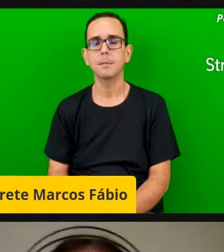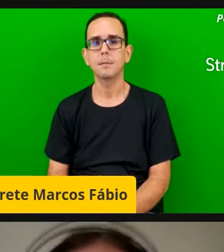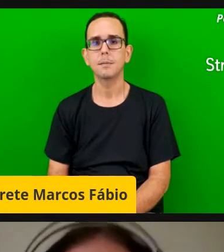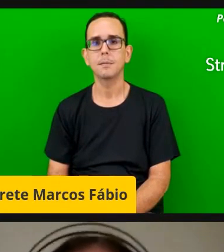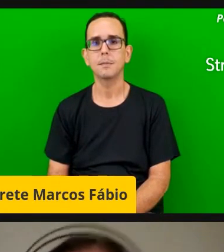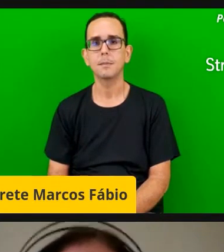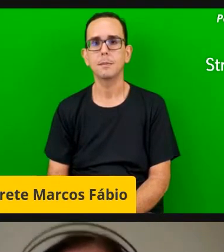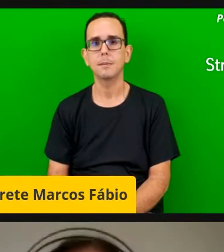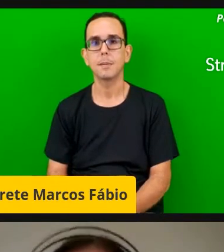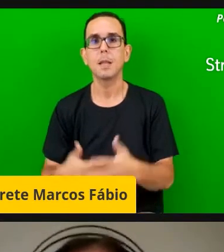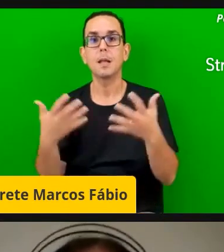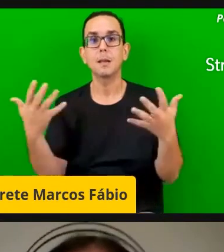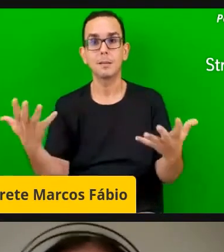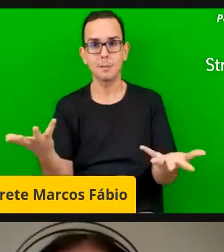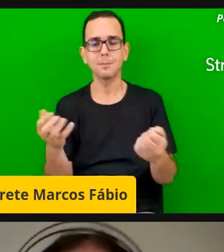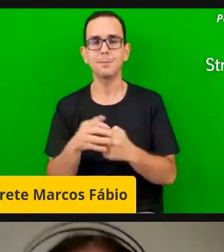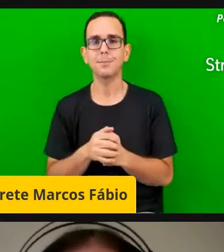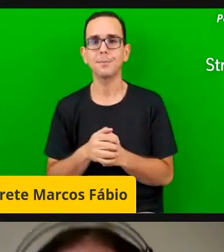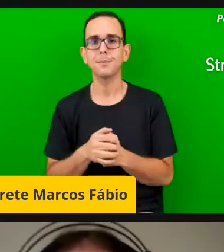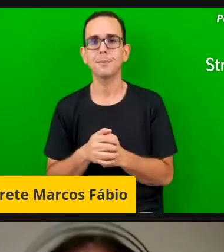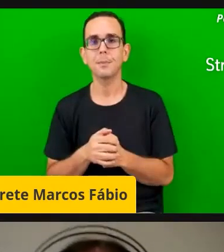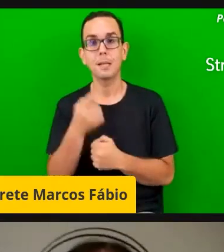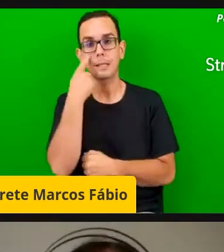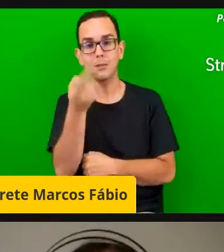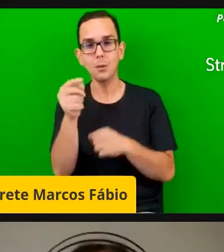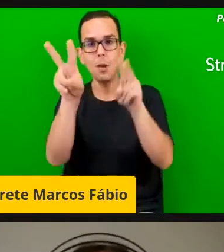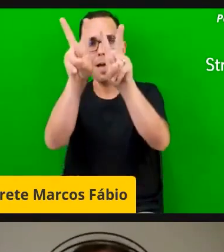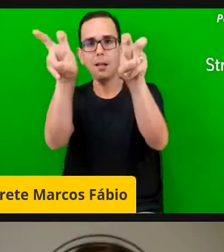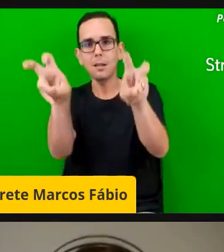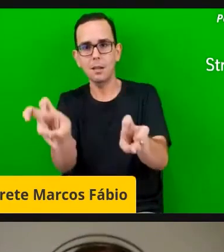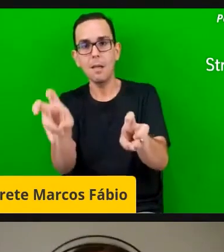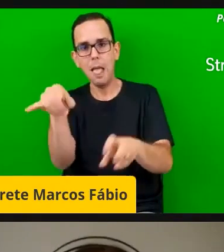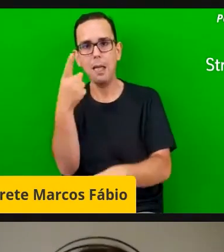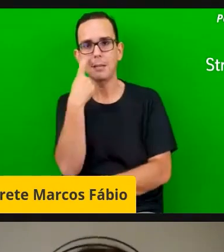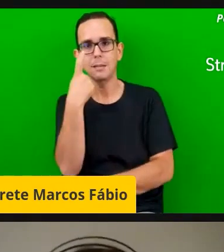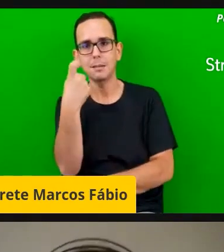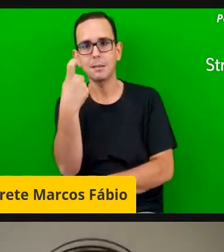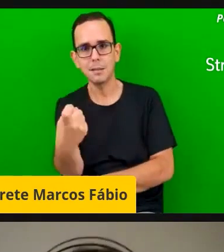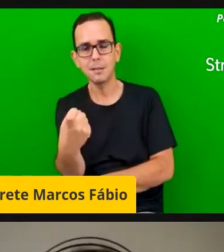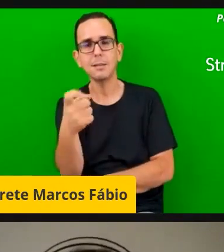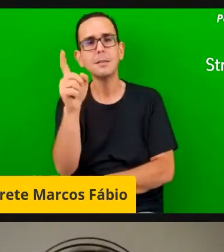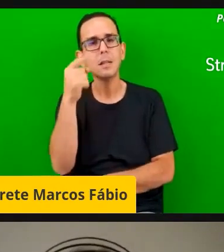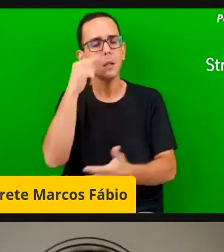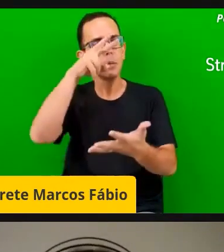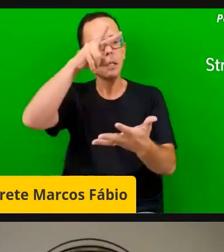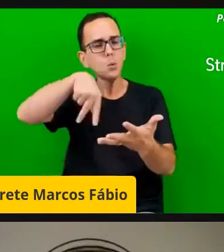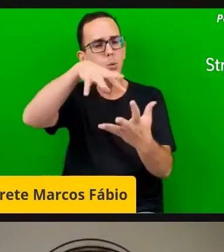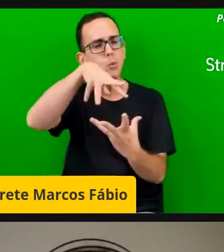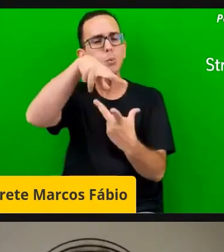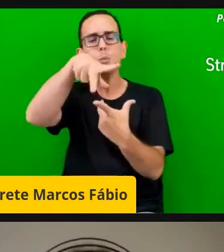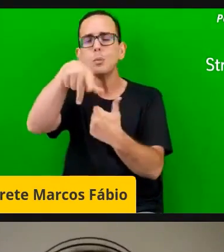Bom, gente, viram que a temática ela é interessantíssima, né? Que leitura de mundo que nos proporciona